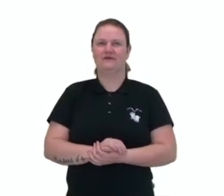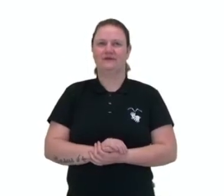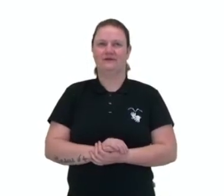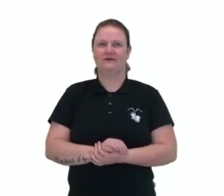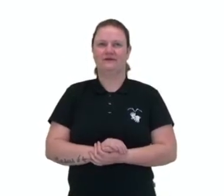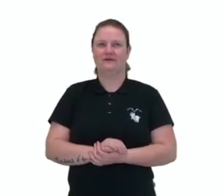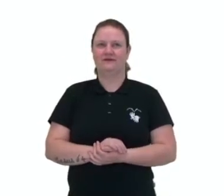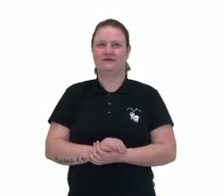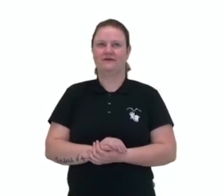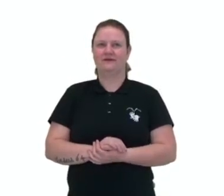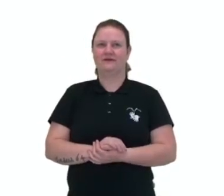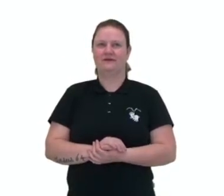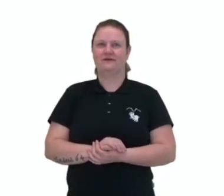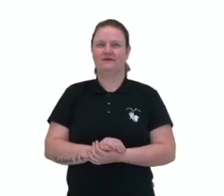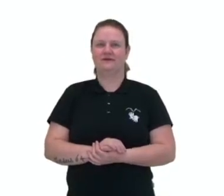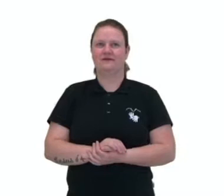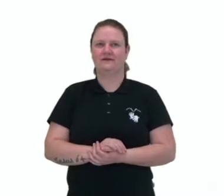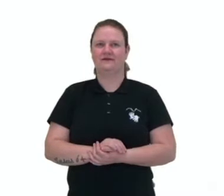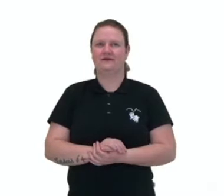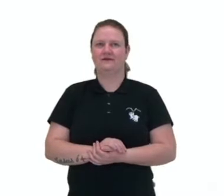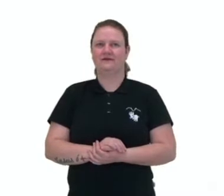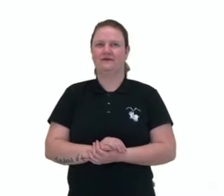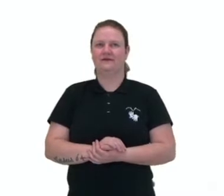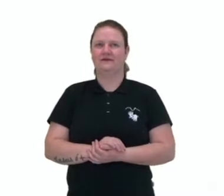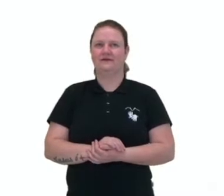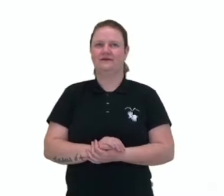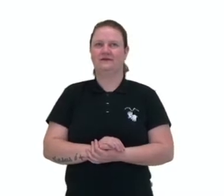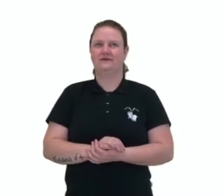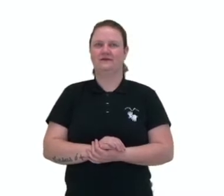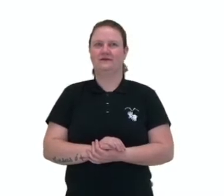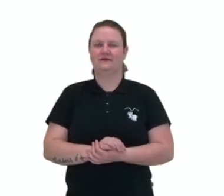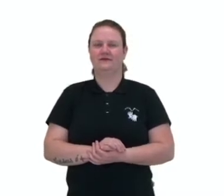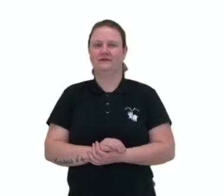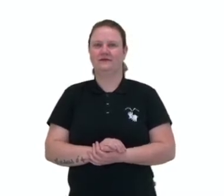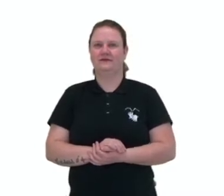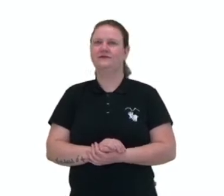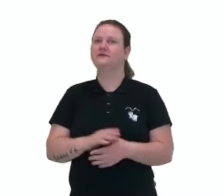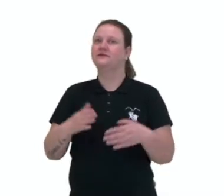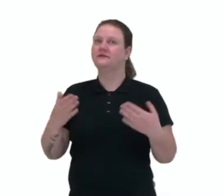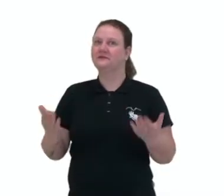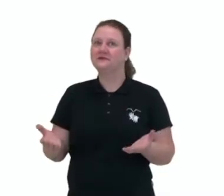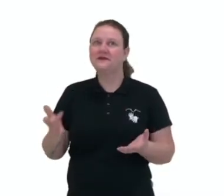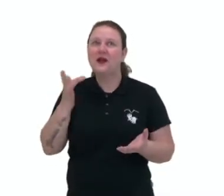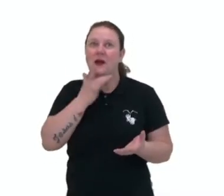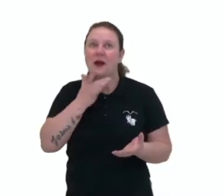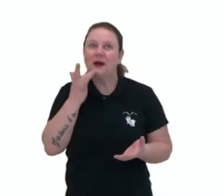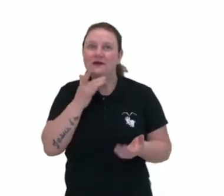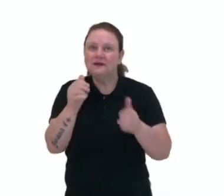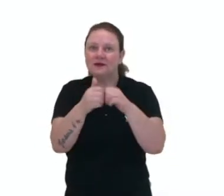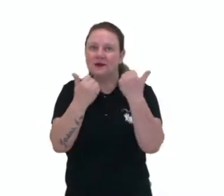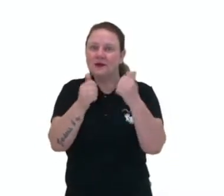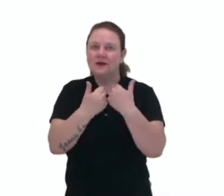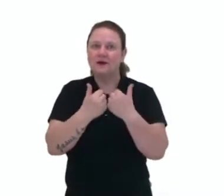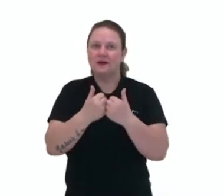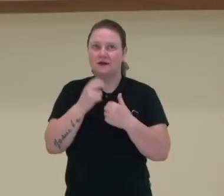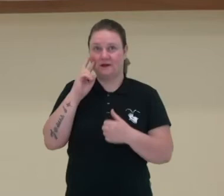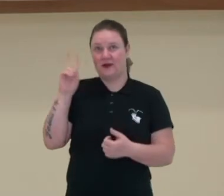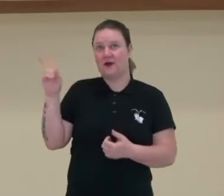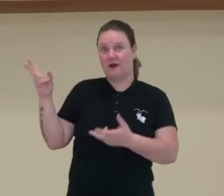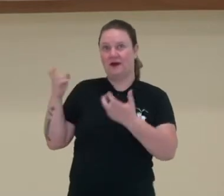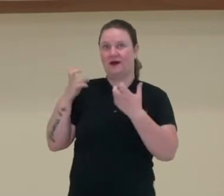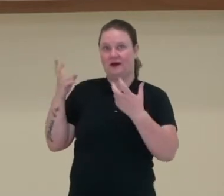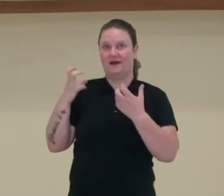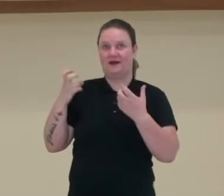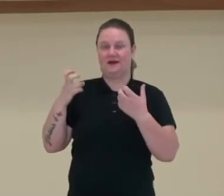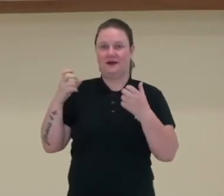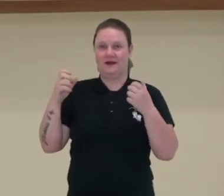de Cristo, no Egito, onde mais tarde descobriram o fermento. É gostoso comer pão, né? Vamos dar uma olhadinha na música